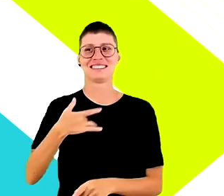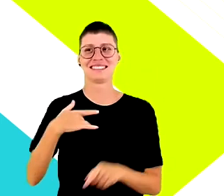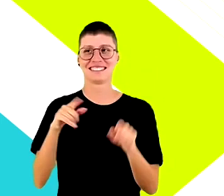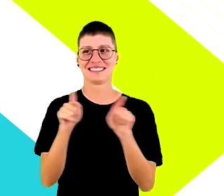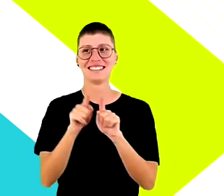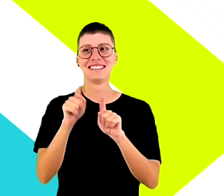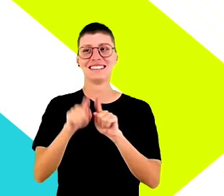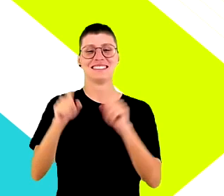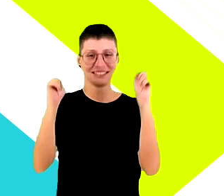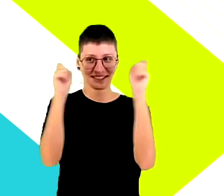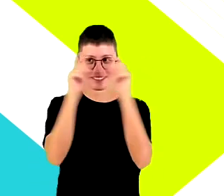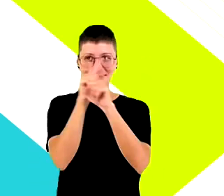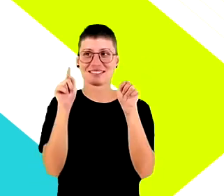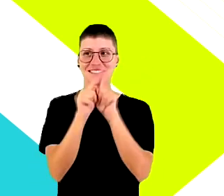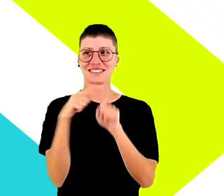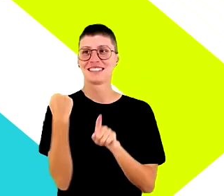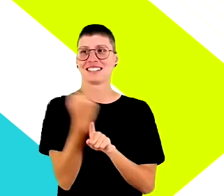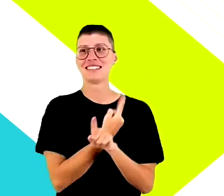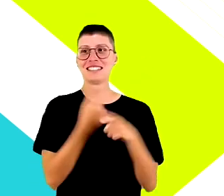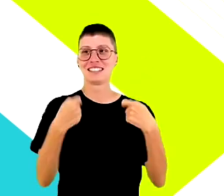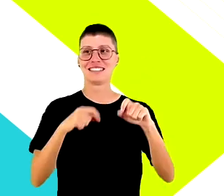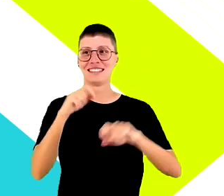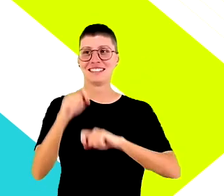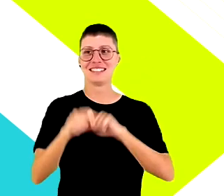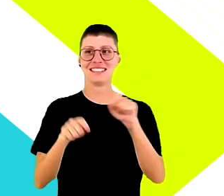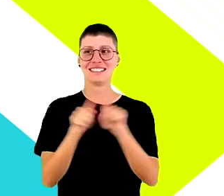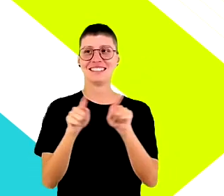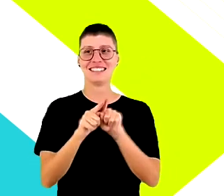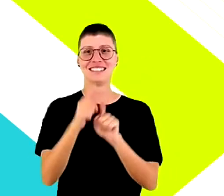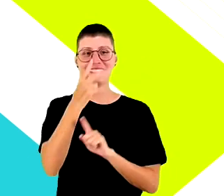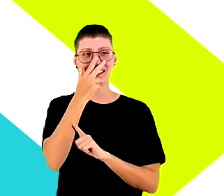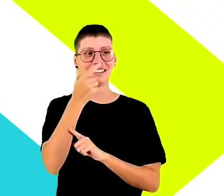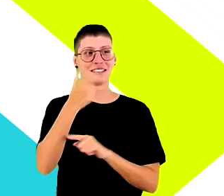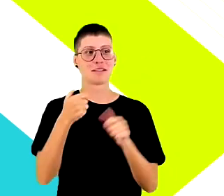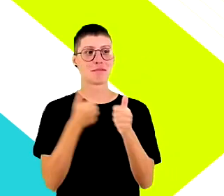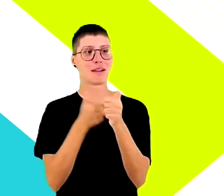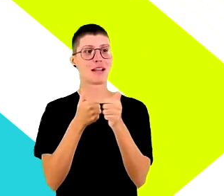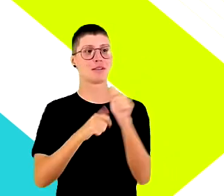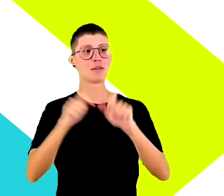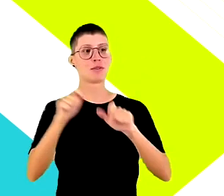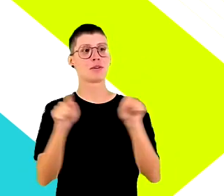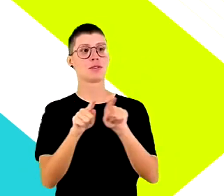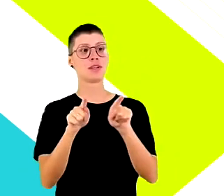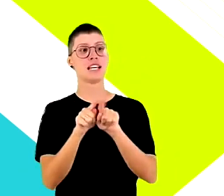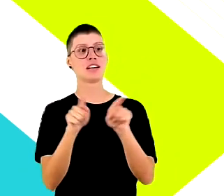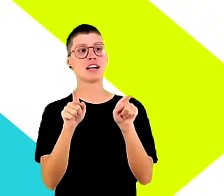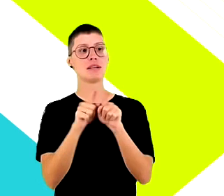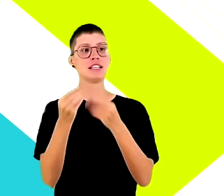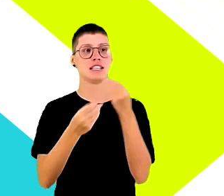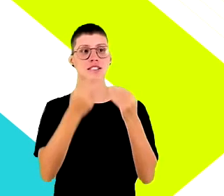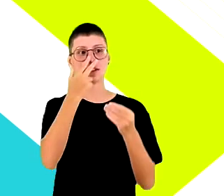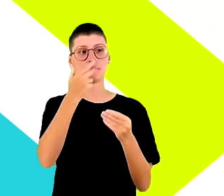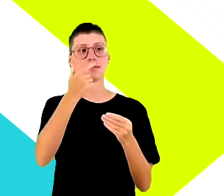que a gente precisa estar muito próximo das pessoas. Então, a gente foi cada vez mais indo para próximo